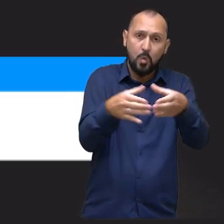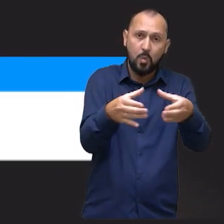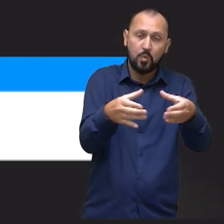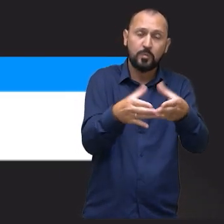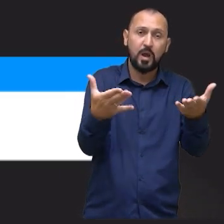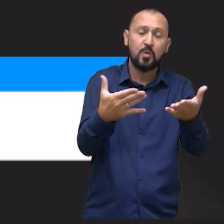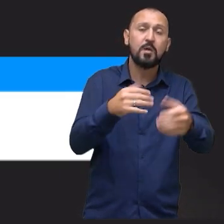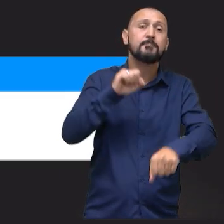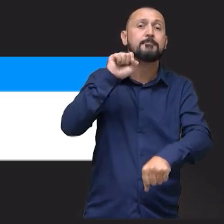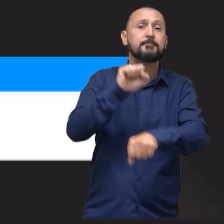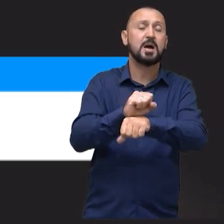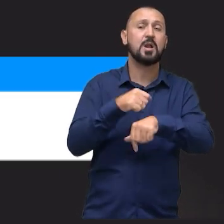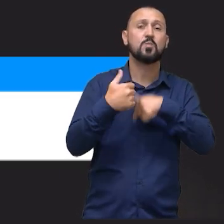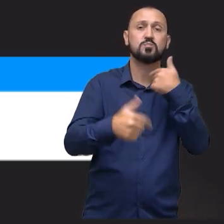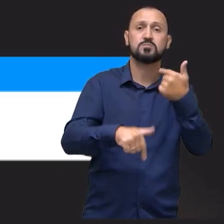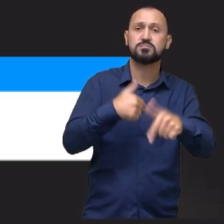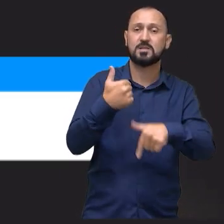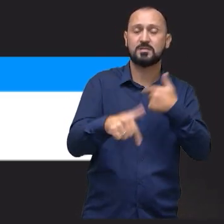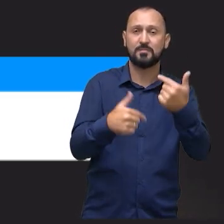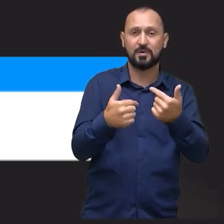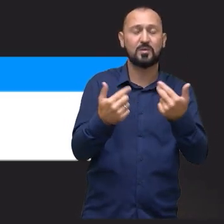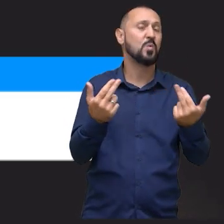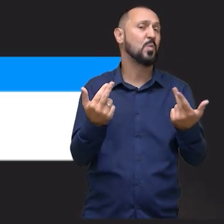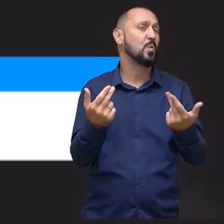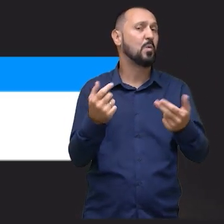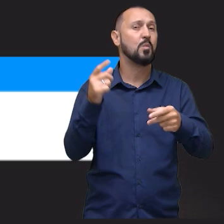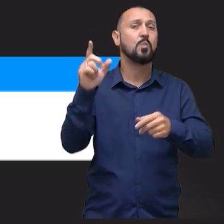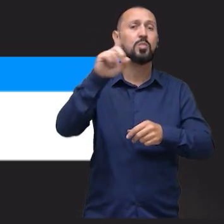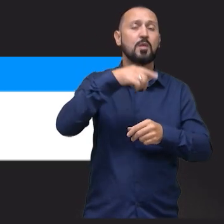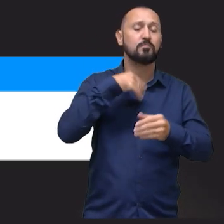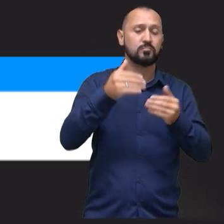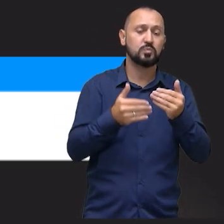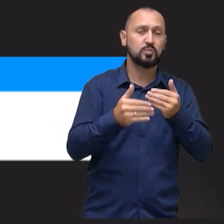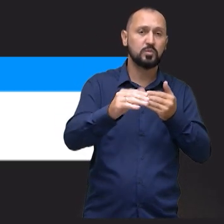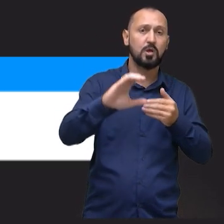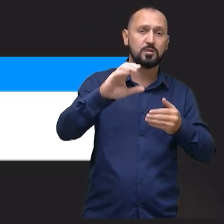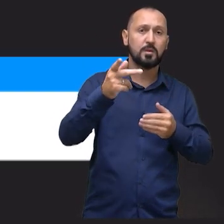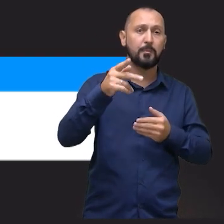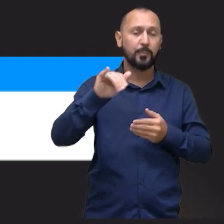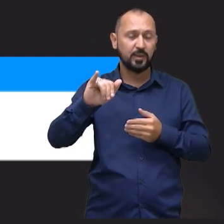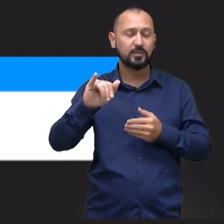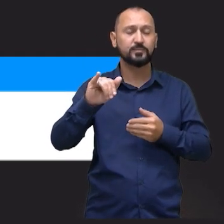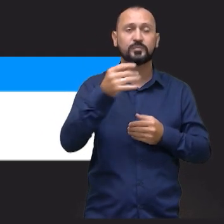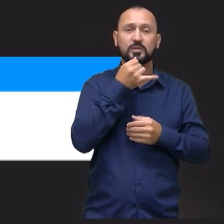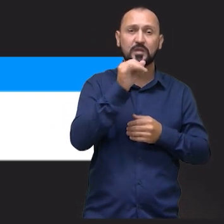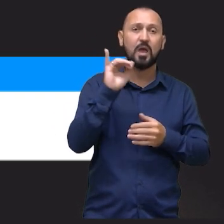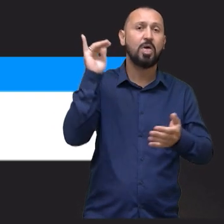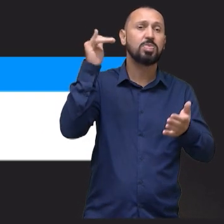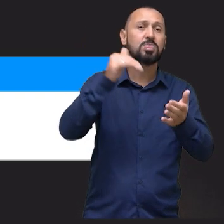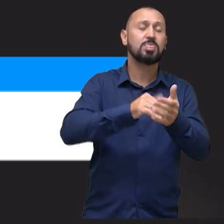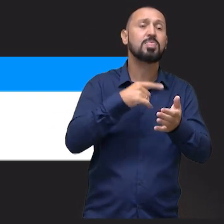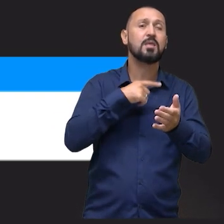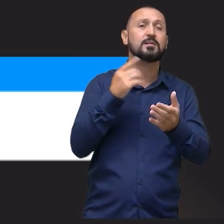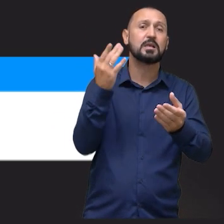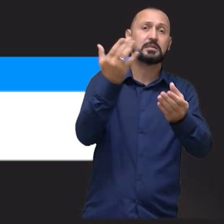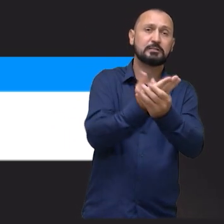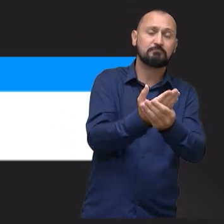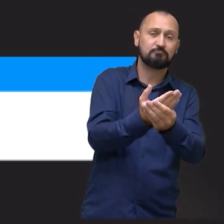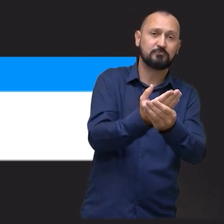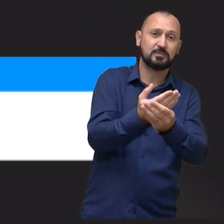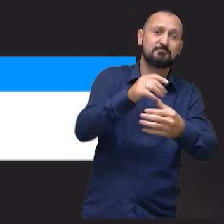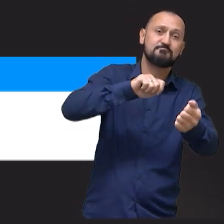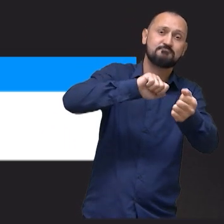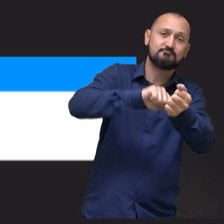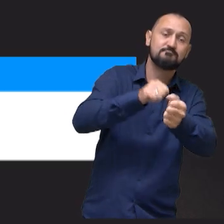presente comissão a suspensão dos trabalhos, bem como o prazo de tramitação da CPI da Energisa até a revogação